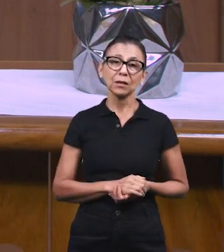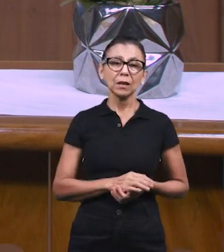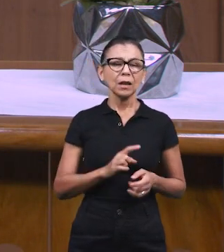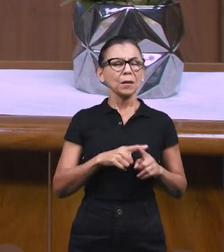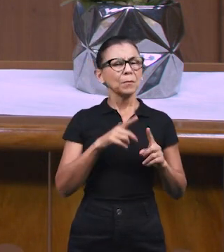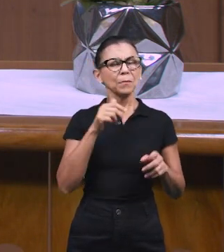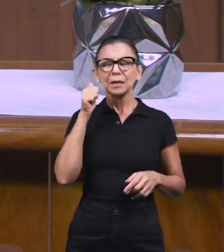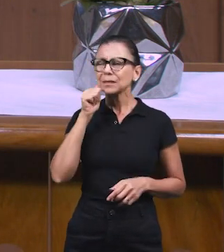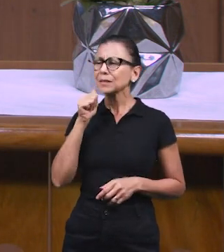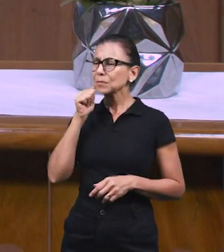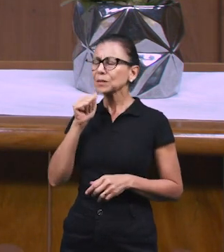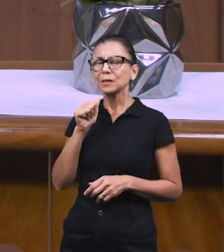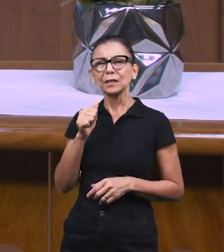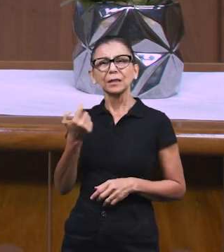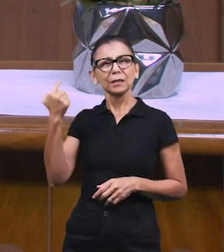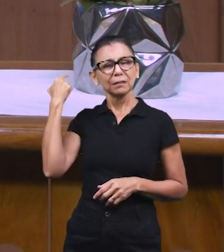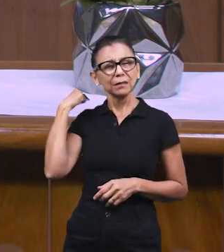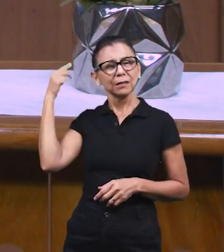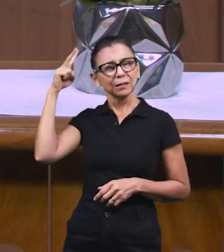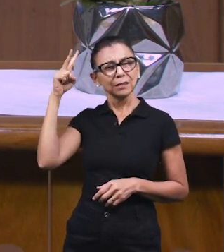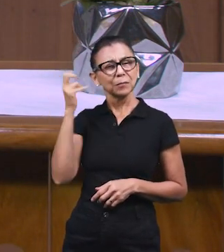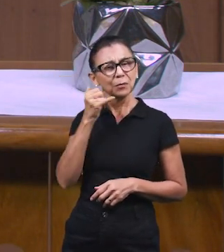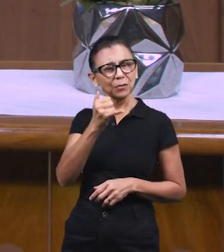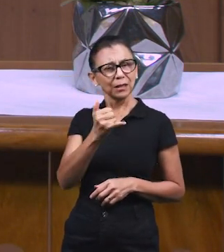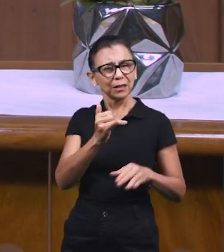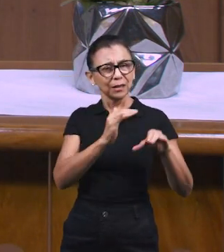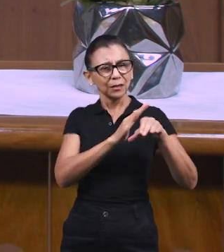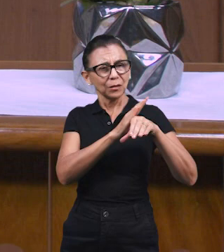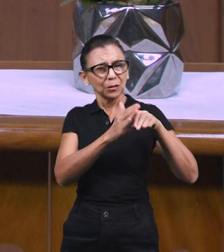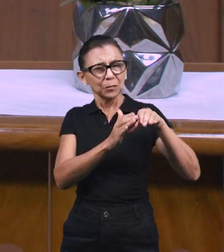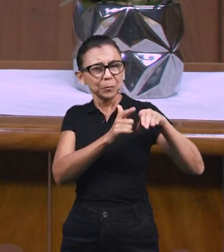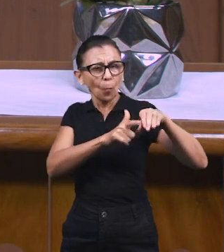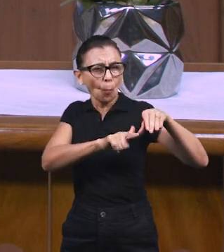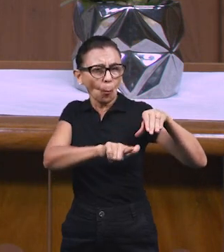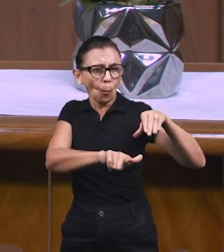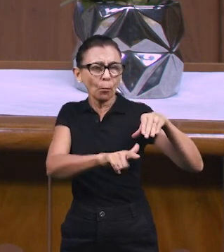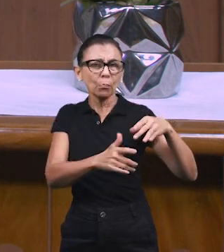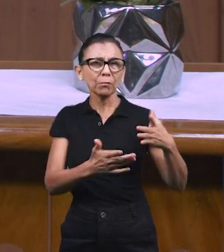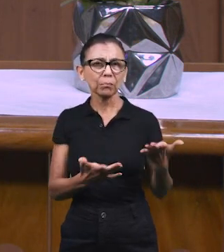menção que o túmulo estava vazio. Mas a verdade é que o coração deles